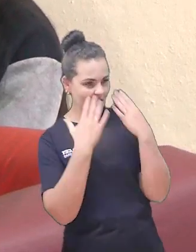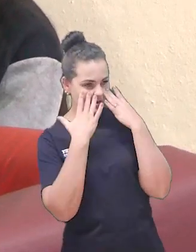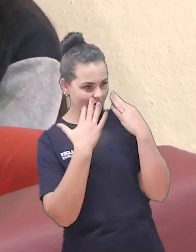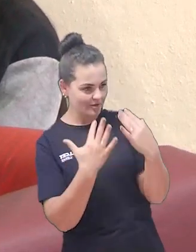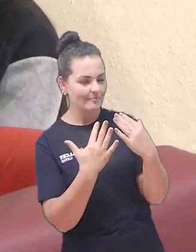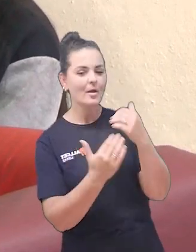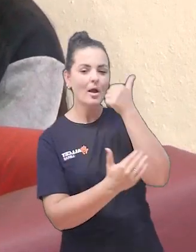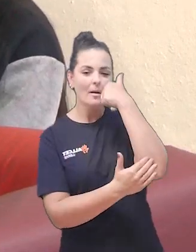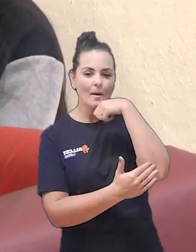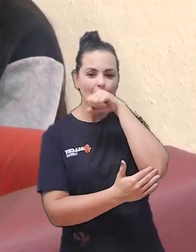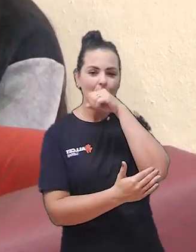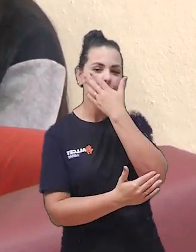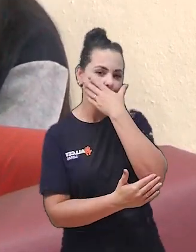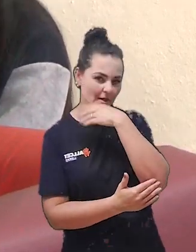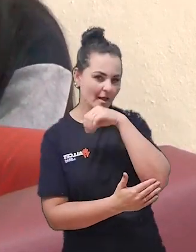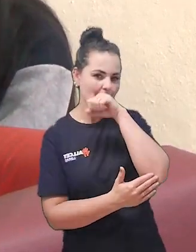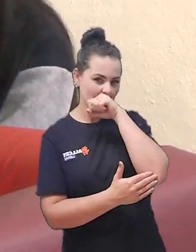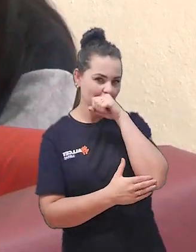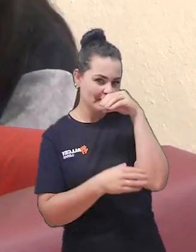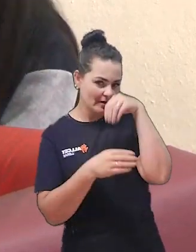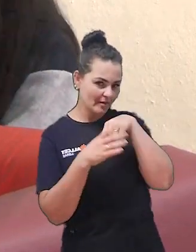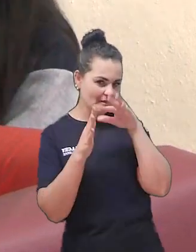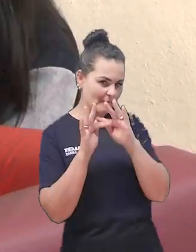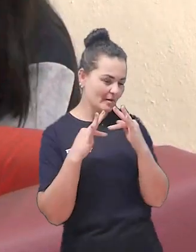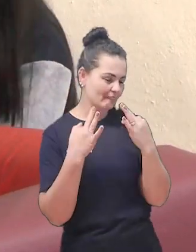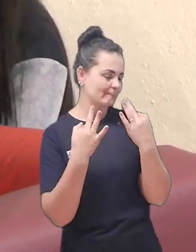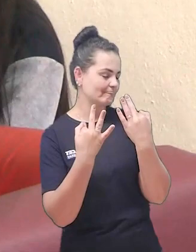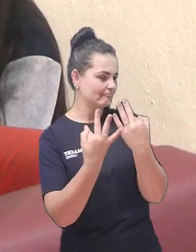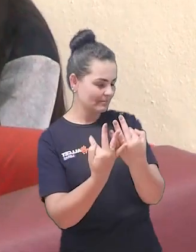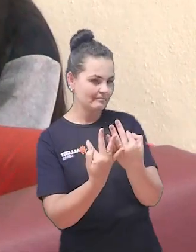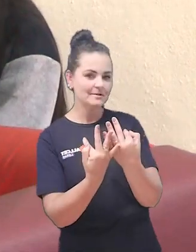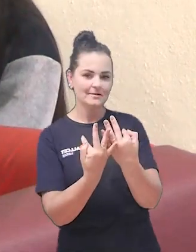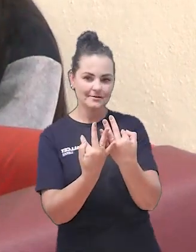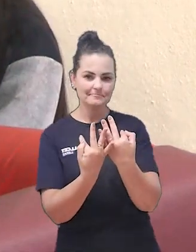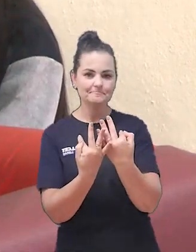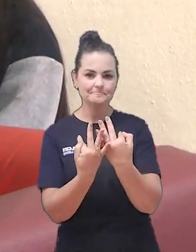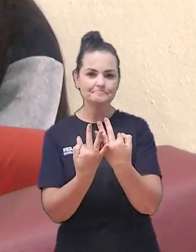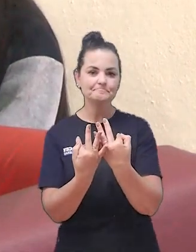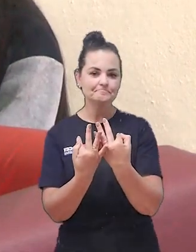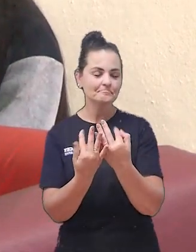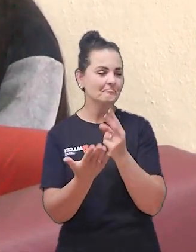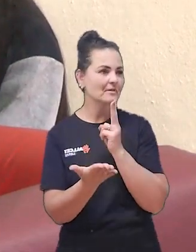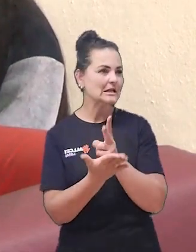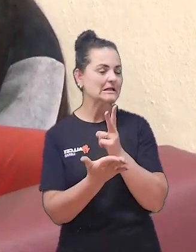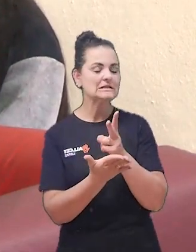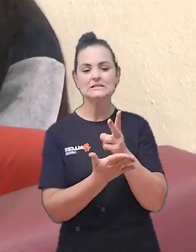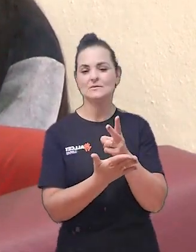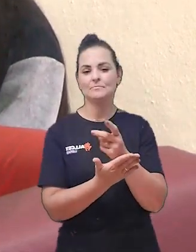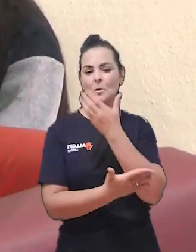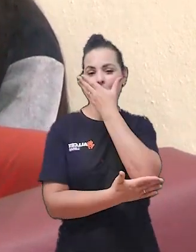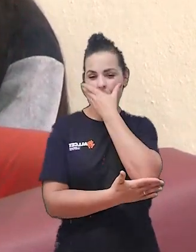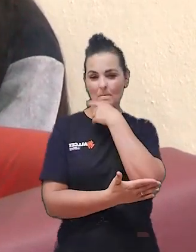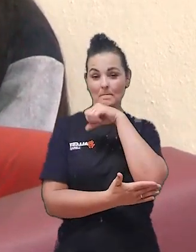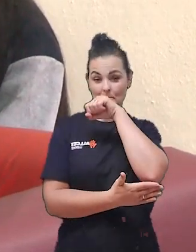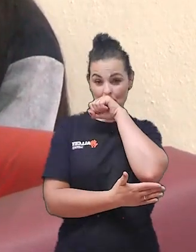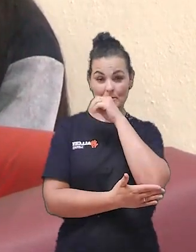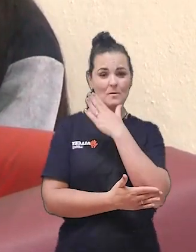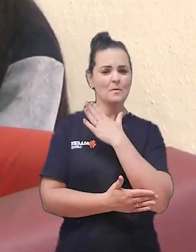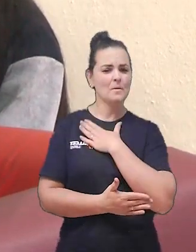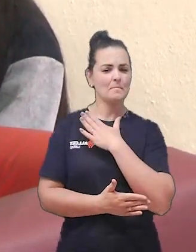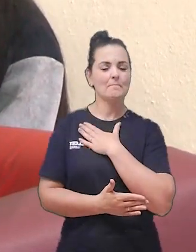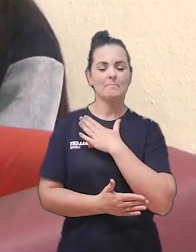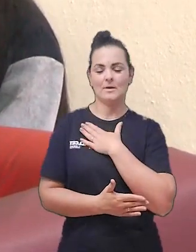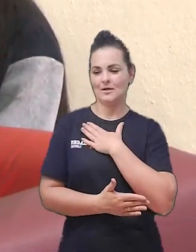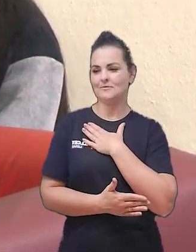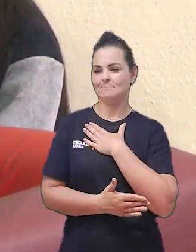da família, a gente tinha não é um rigor, mas o meu pai era de uma conduta